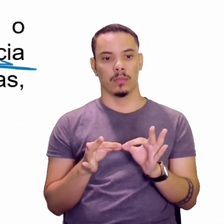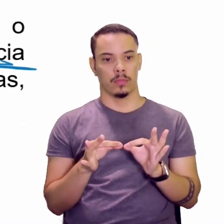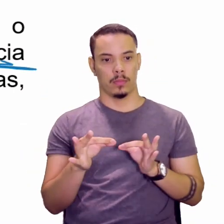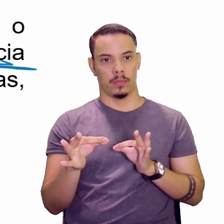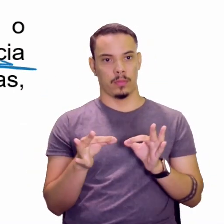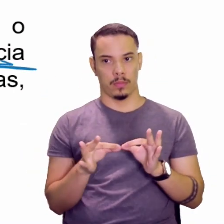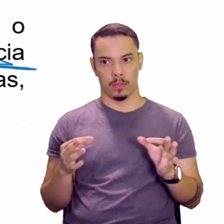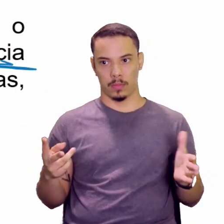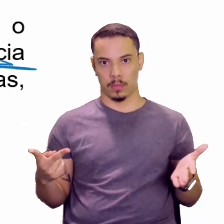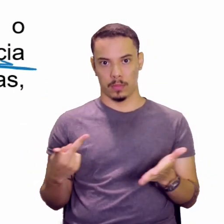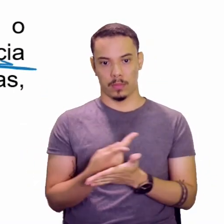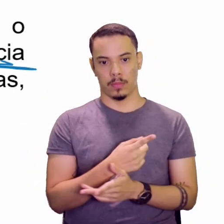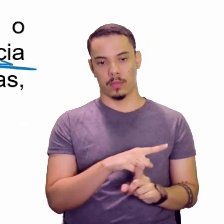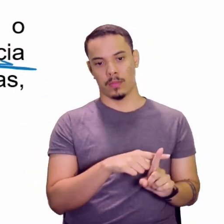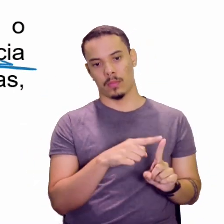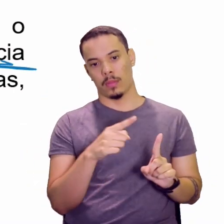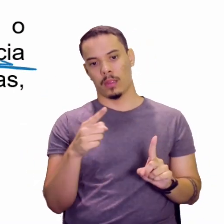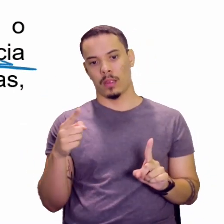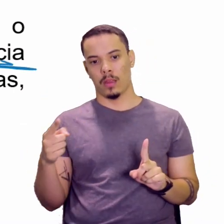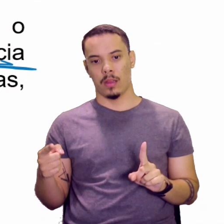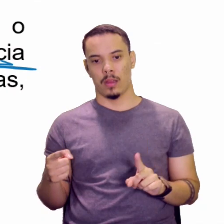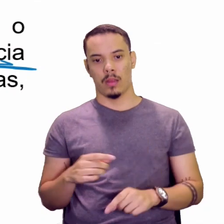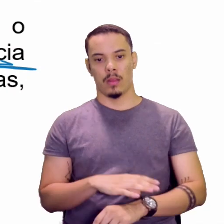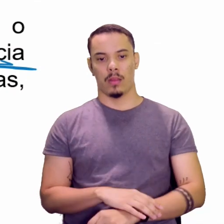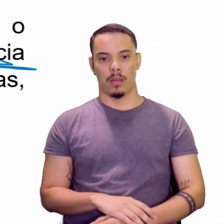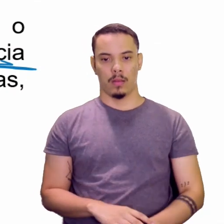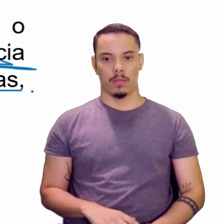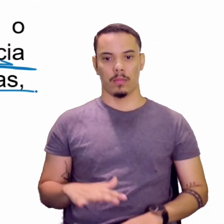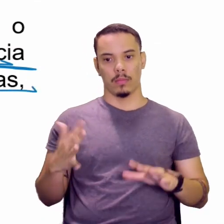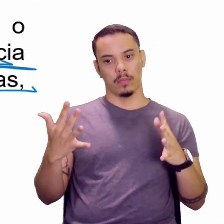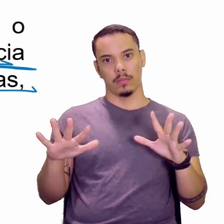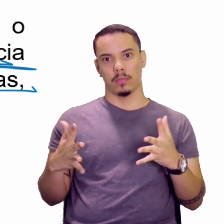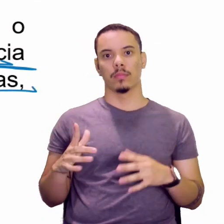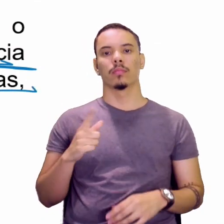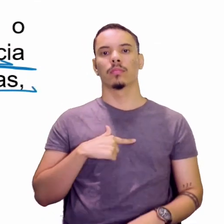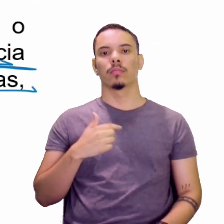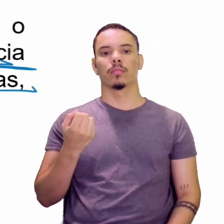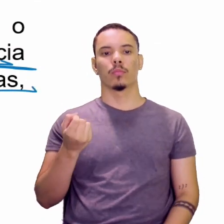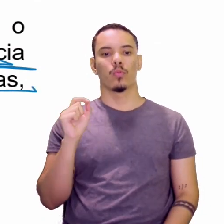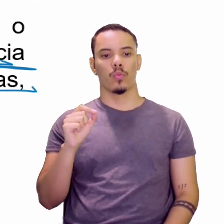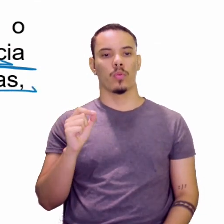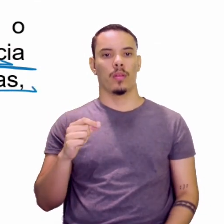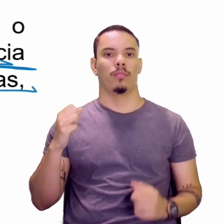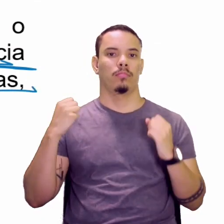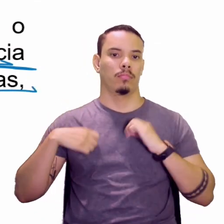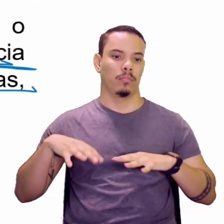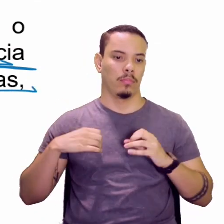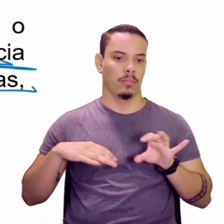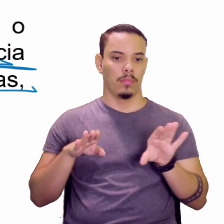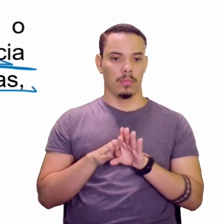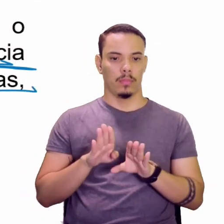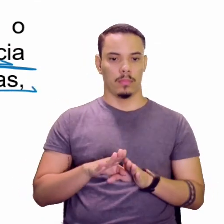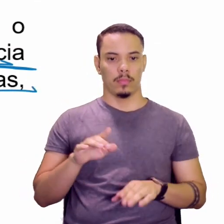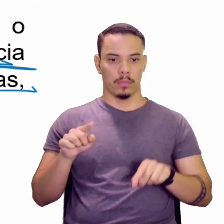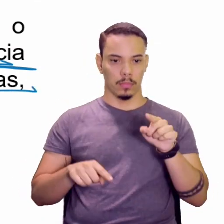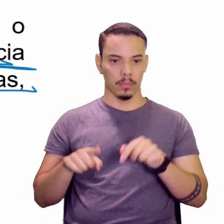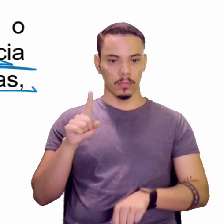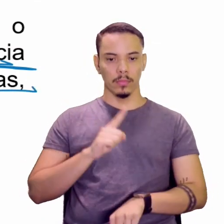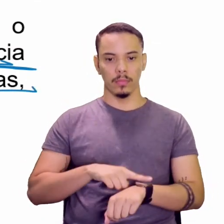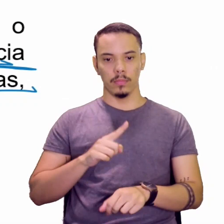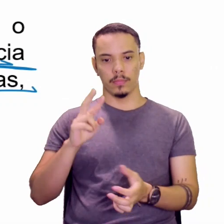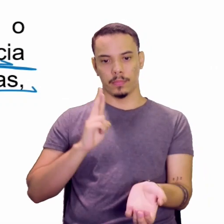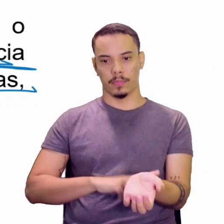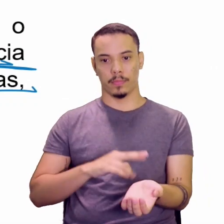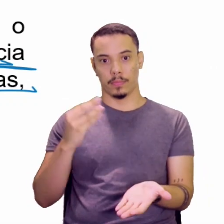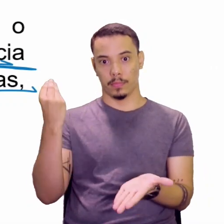percorrida. Aqui, ó, estimativa aqui de queima de calorias, elevação, tempo e ritmo. Ou seja, ele marca